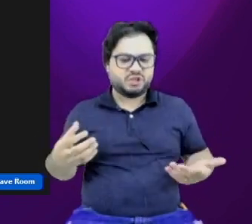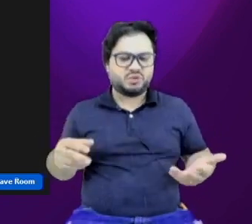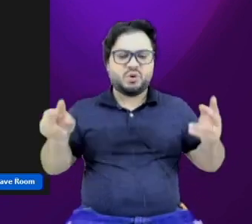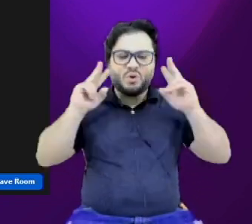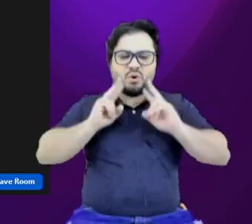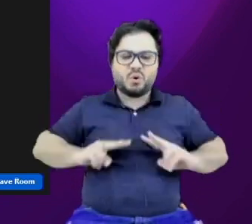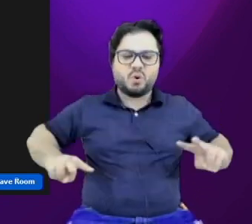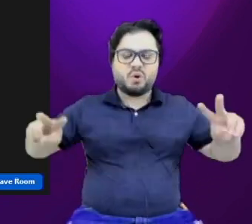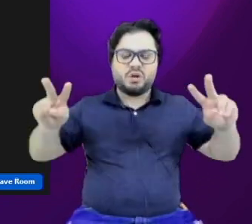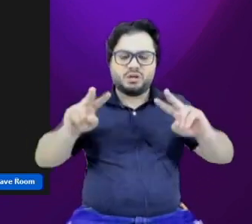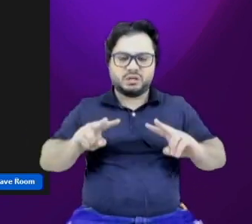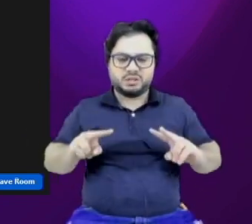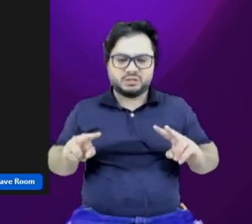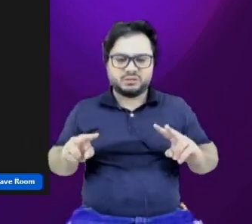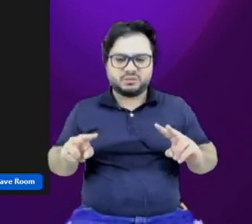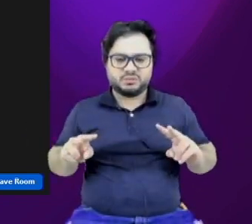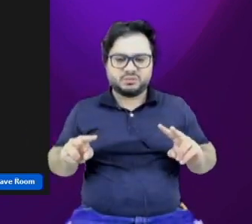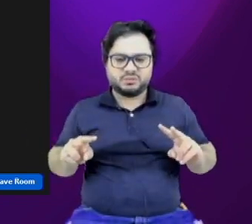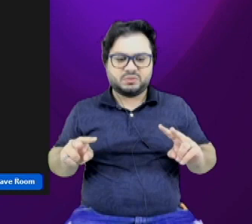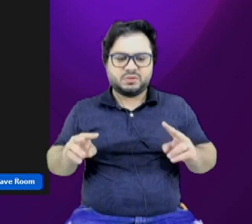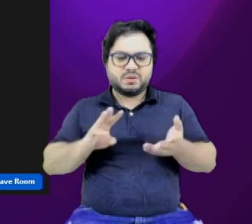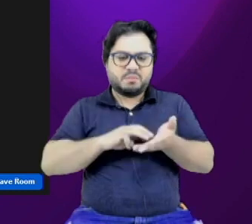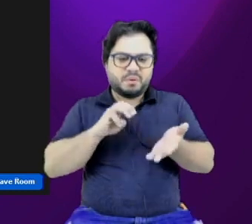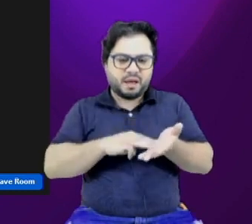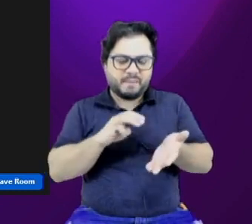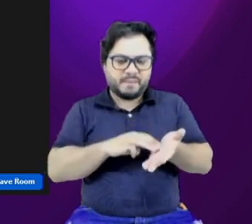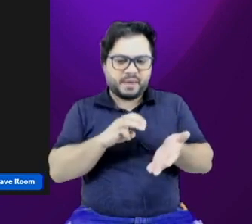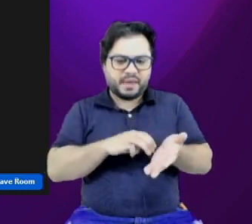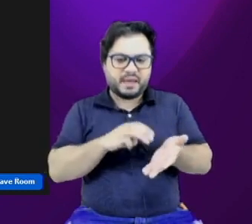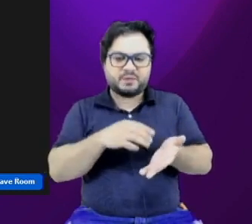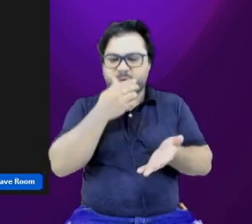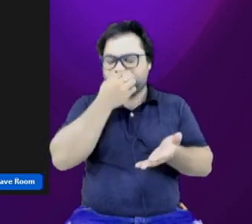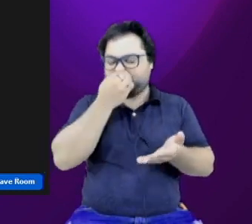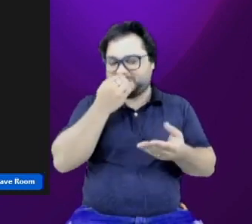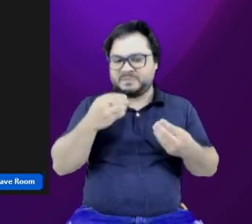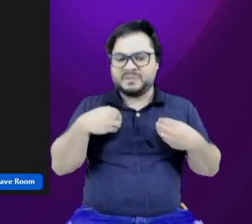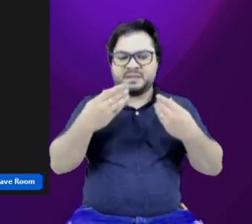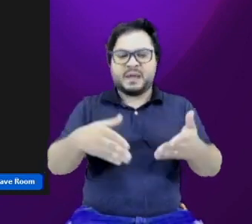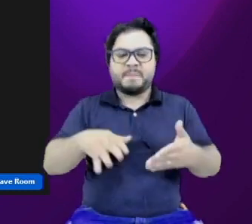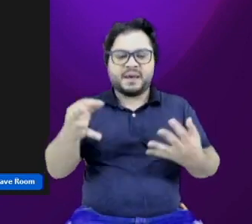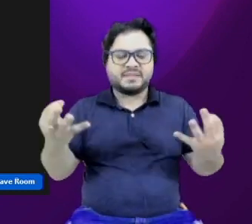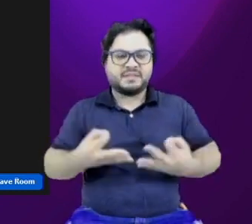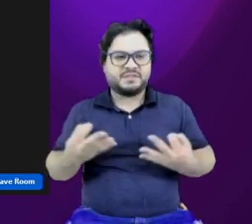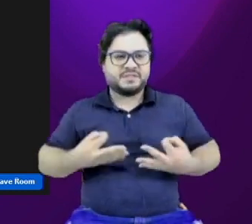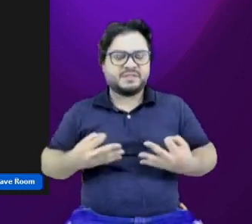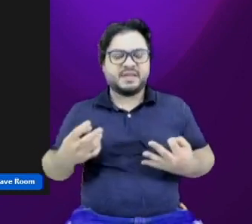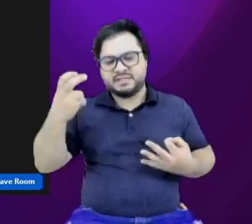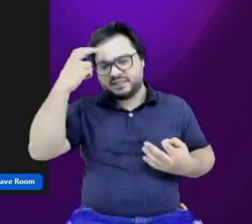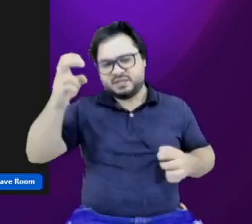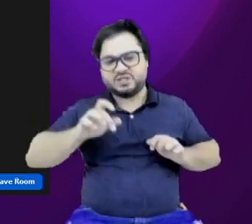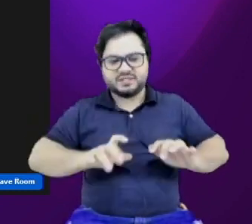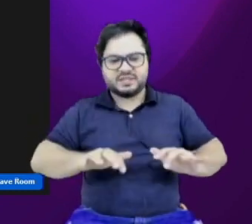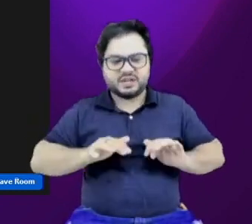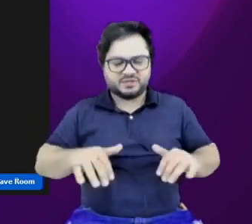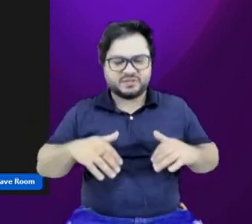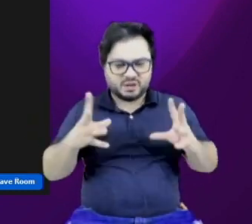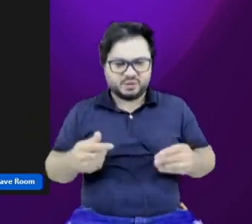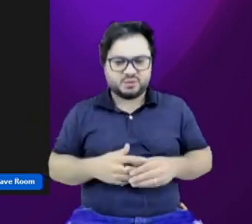aí para métodos de trazer mais eficiência com base em inteligência artificial e tudo,